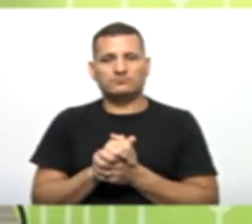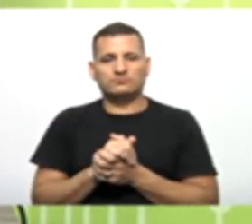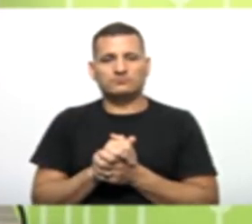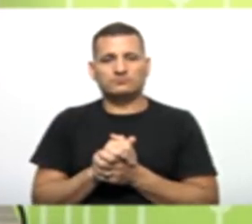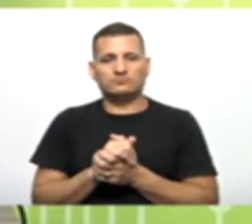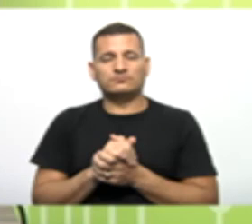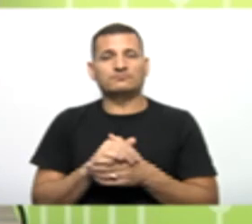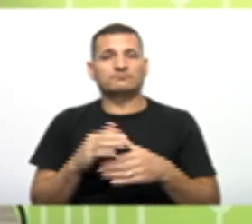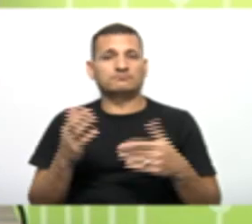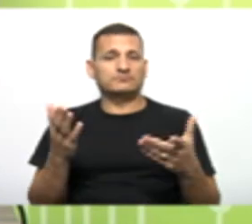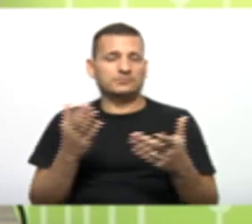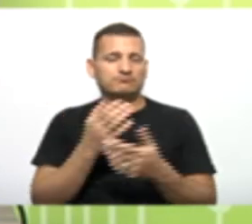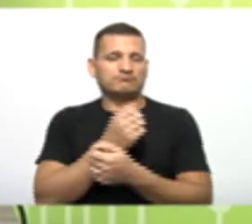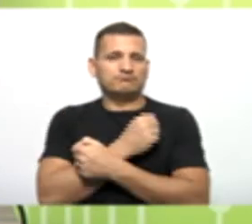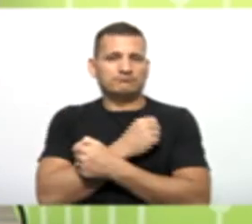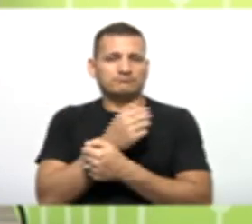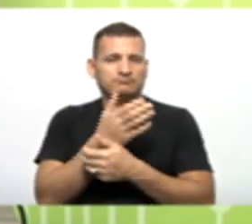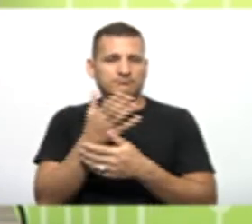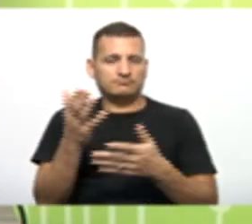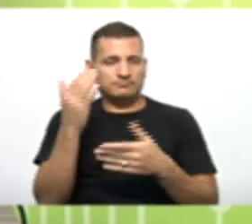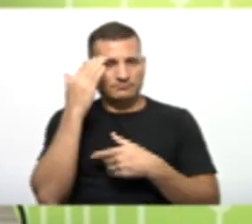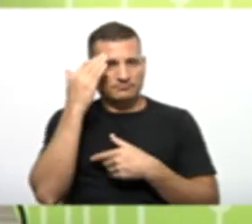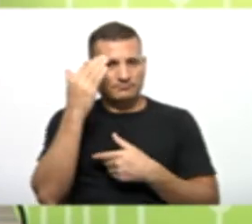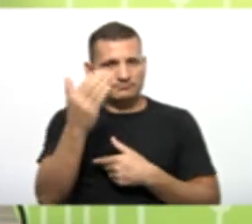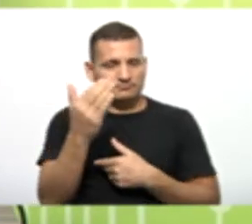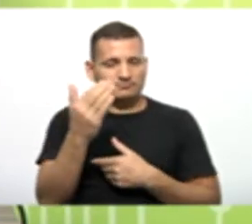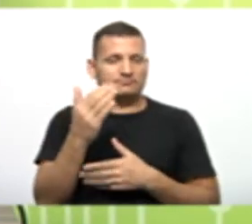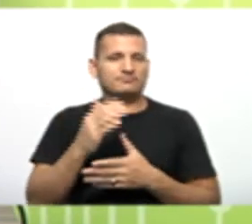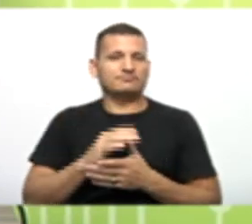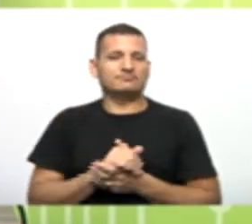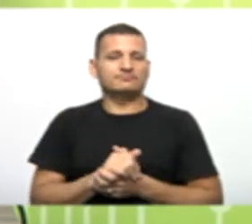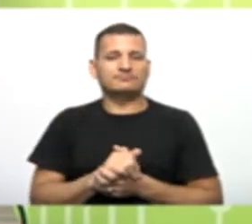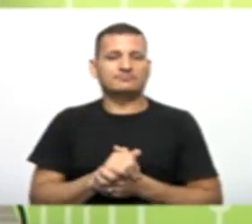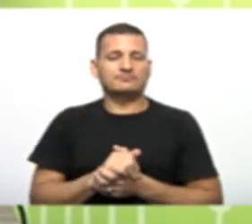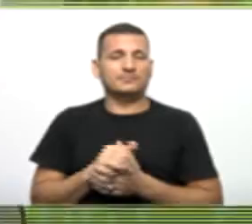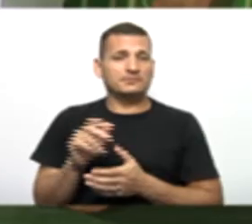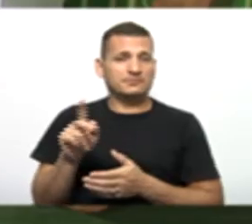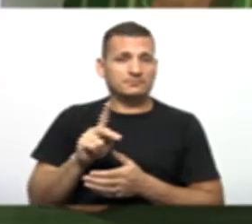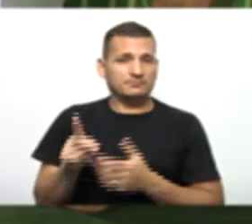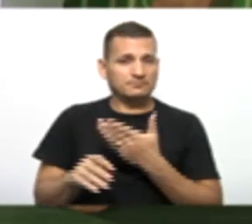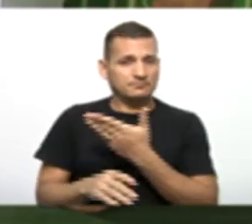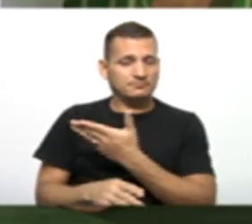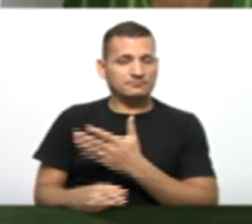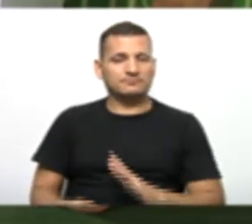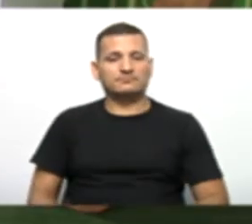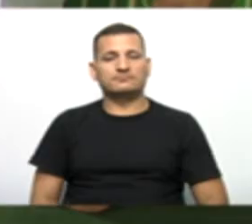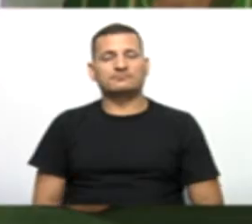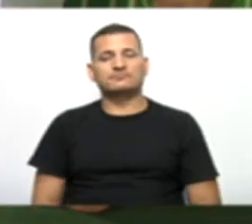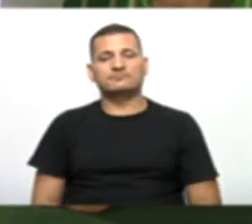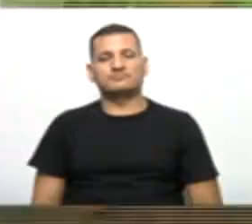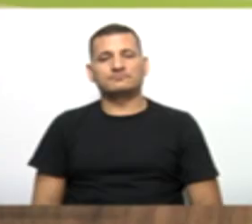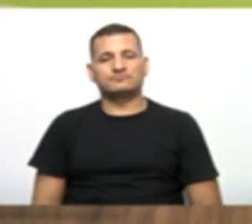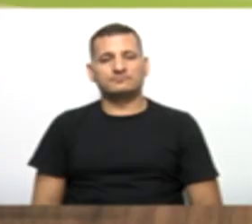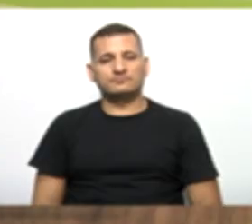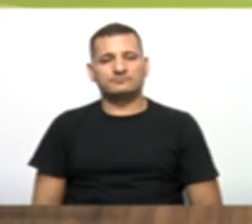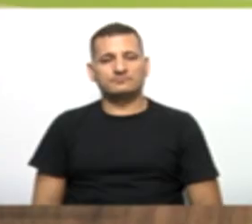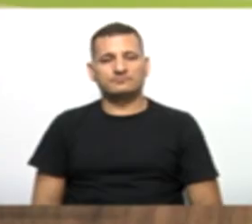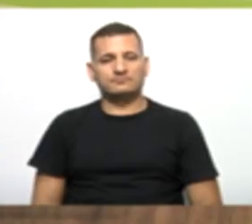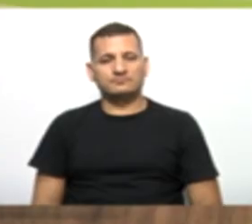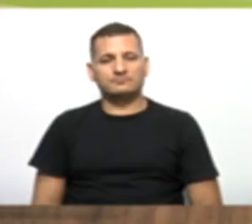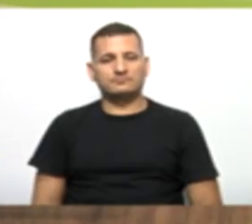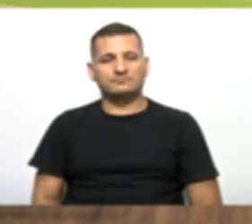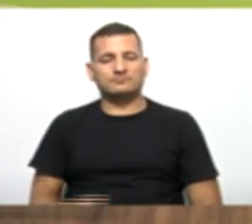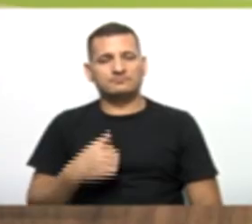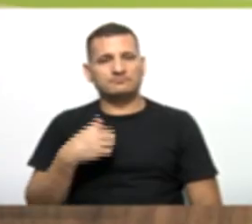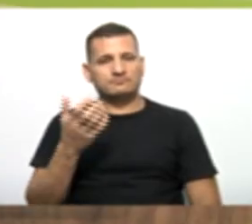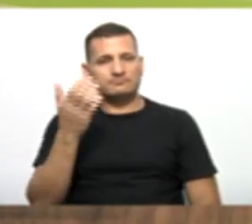abraço a vocês, muito obrigado pelas participações. Professor Ricardo, alguma consideração final? Eu queria só